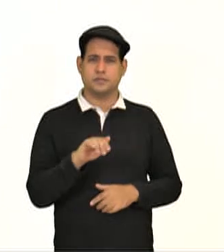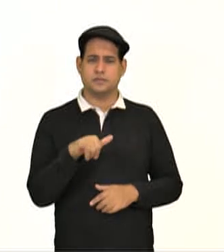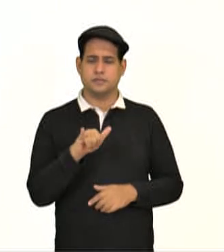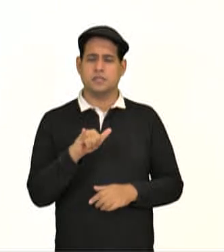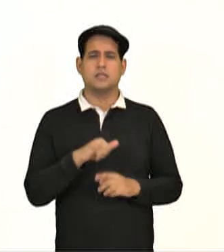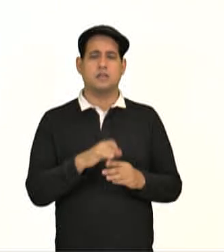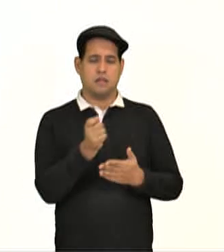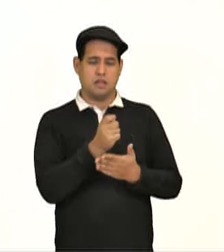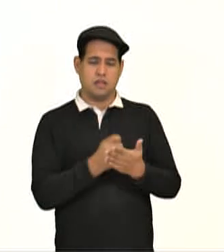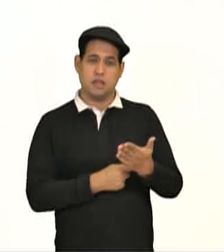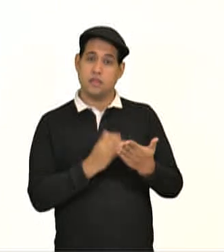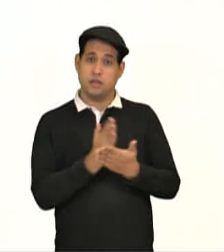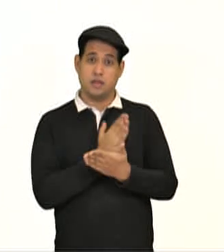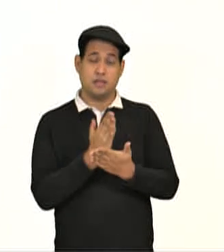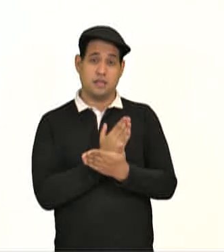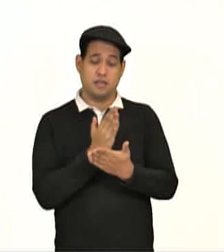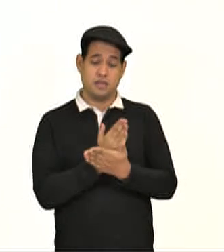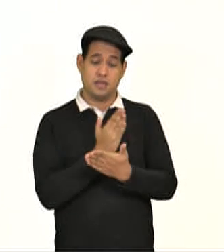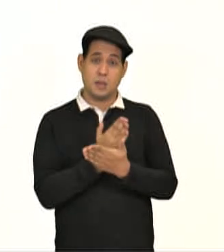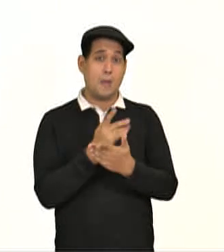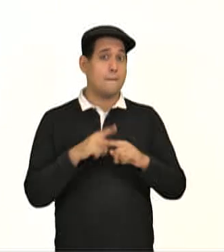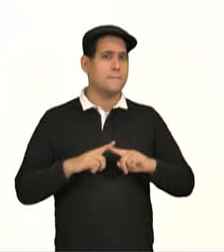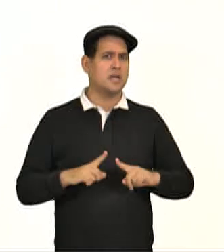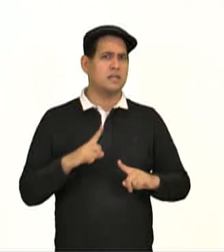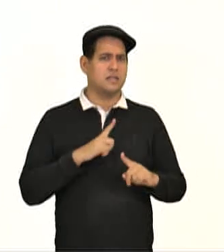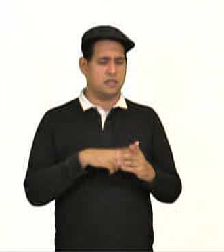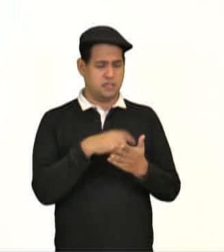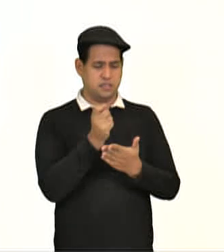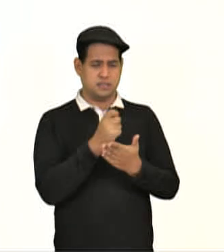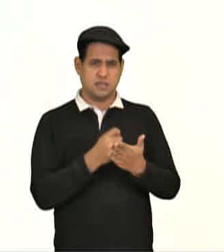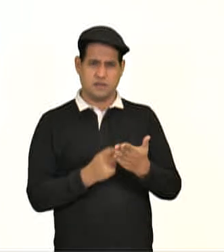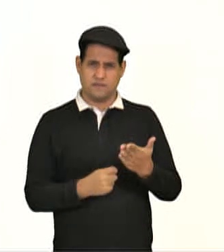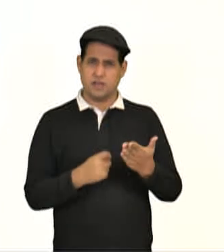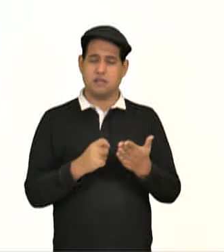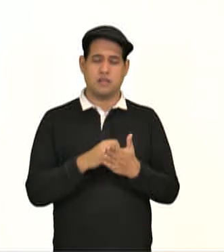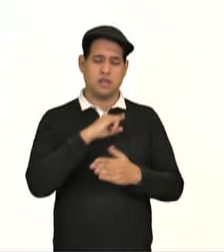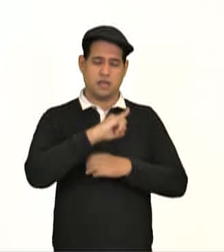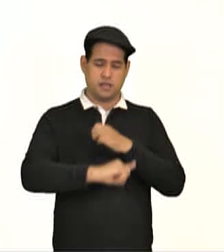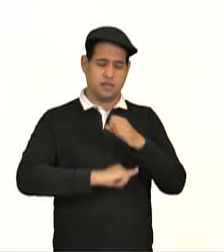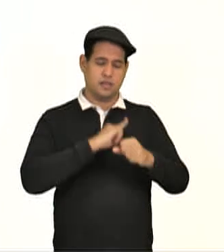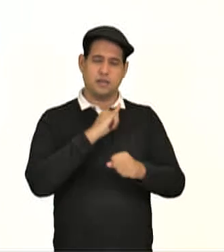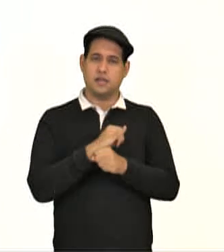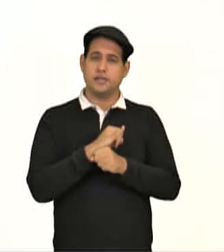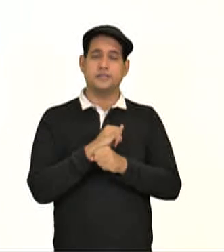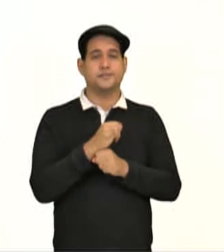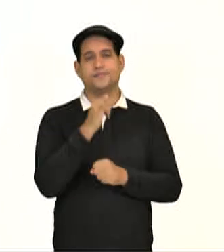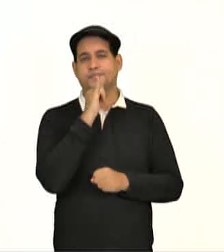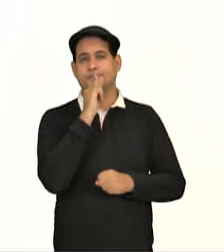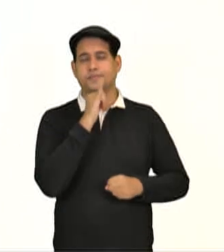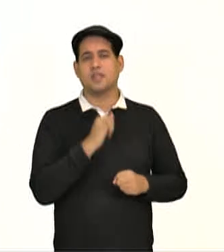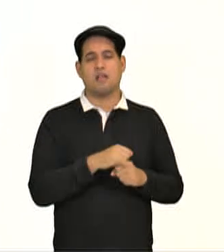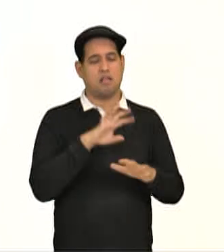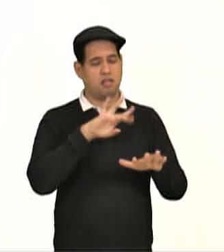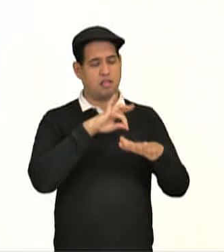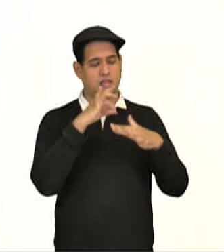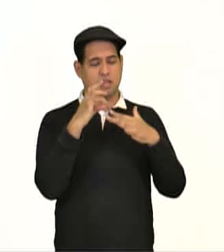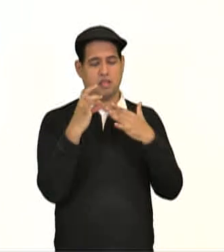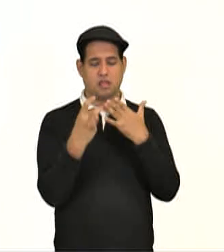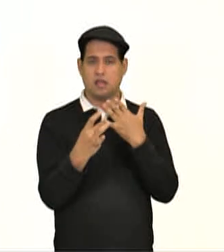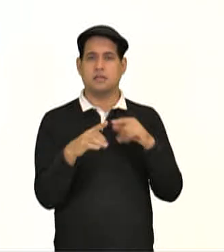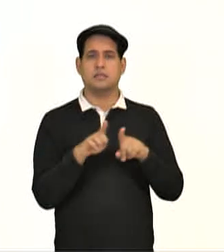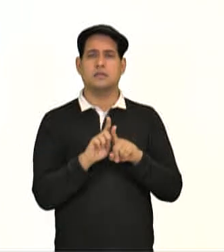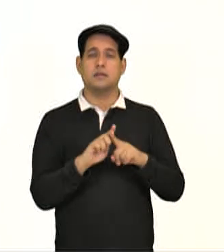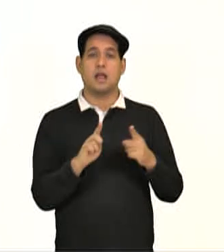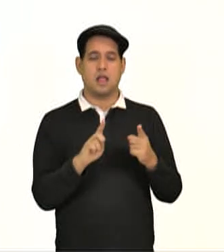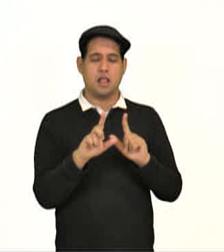em um caderno, mas se estivesse escrevendo em páginas da internet, como em redes sociais, por exemplo,